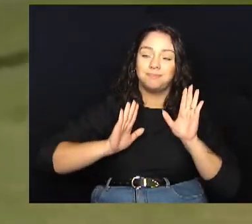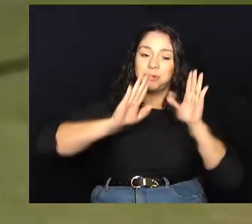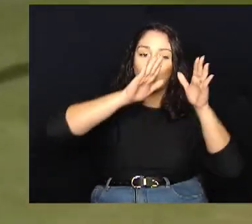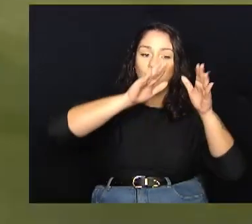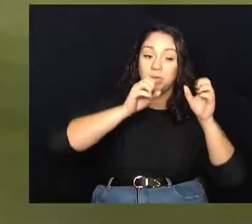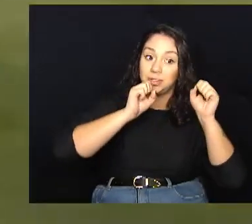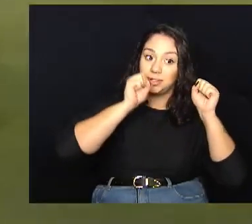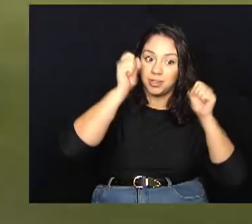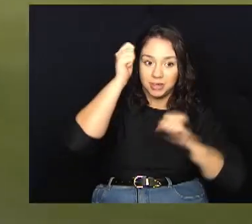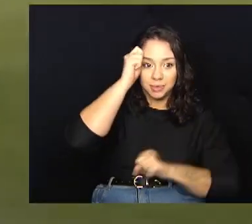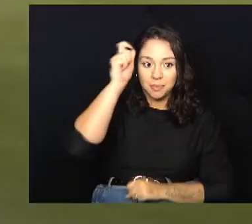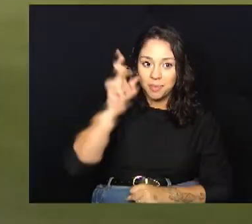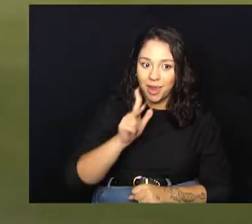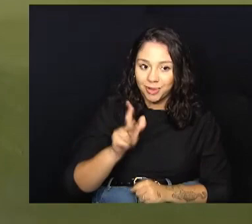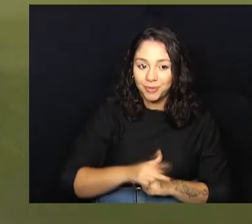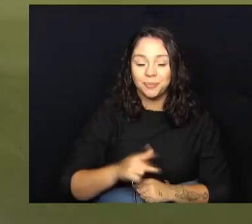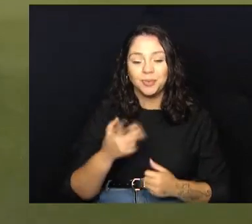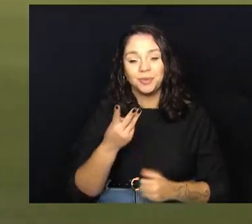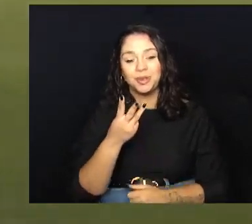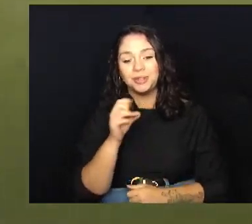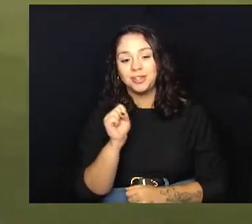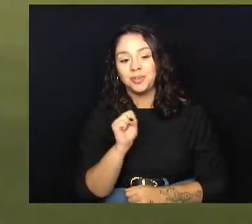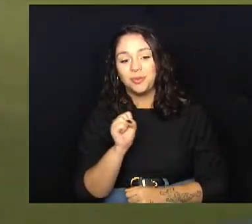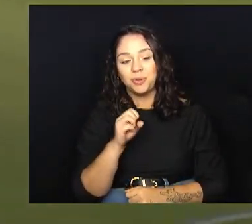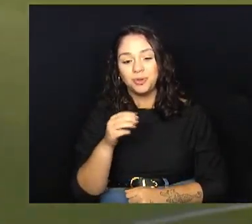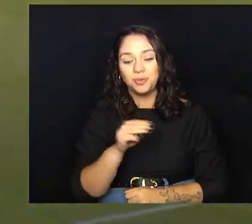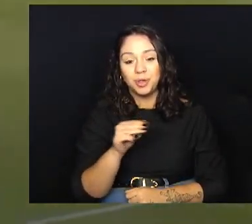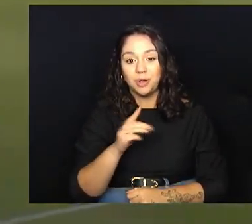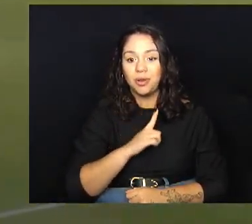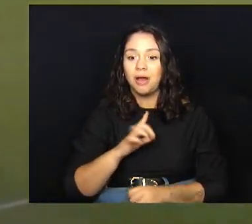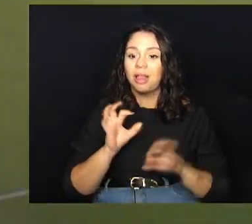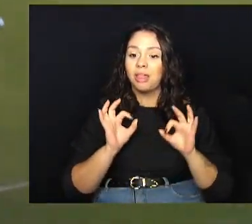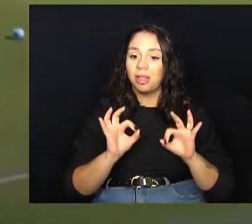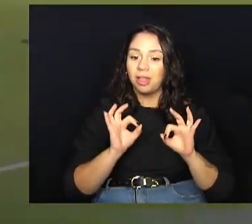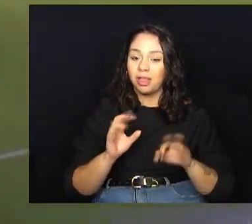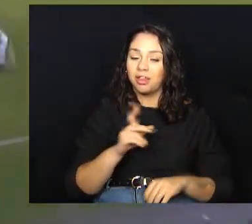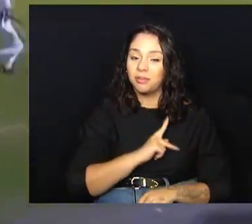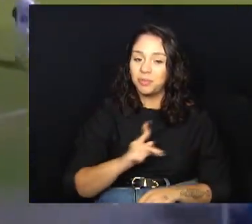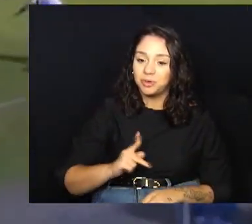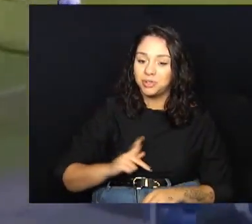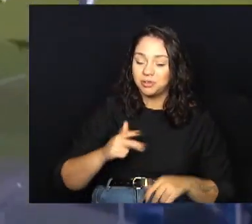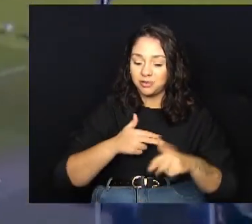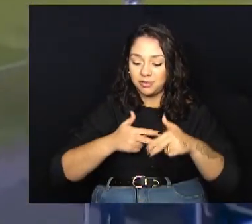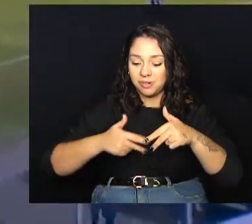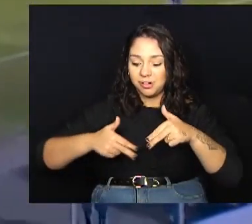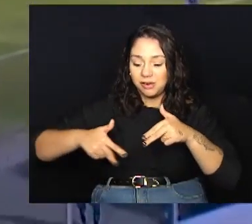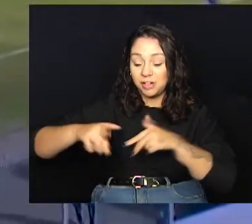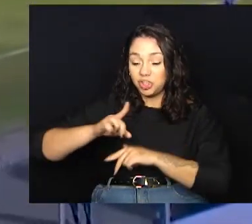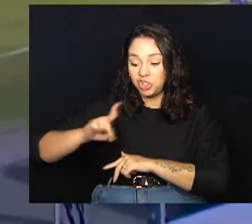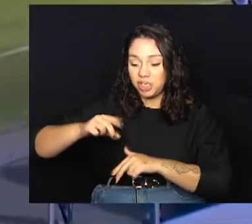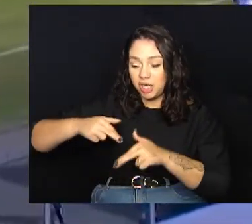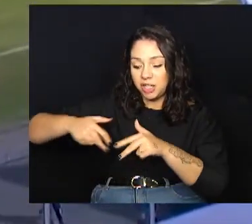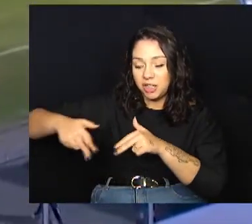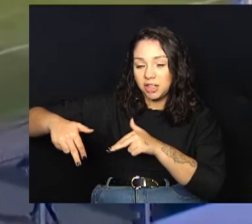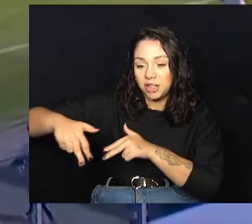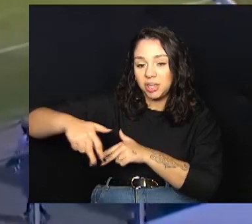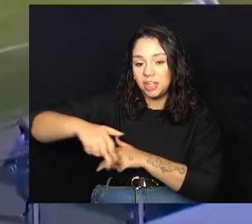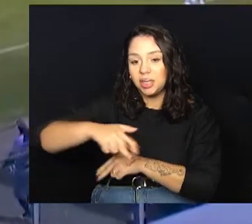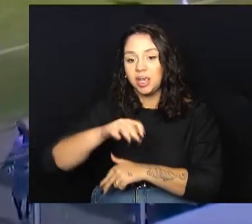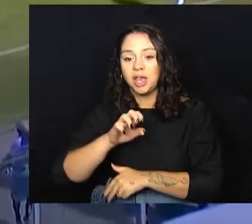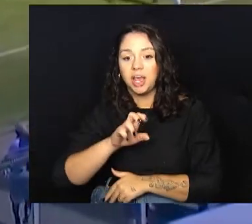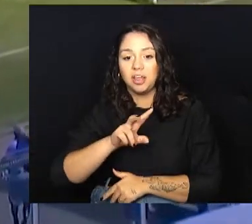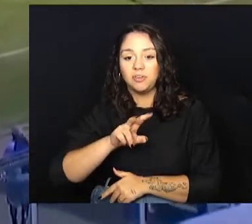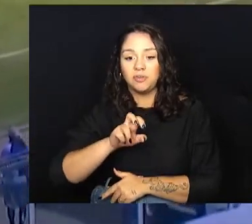defesa aos 38 minutos Bela jogada da Ponte pela direita Na tabelinha entre Everton e Thales